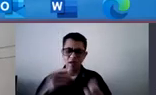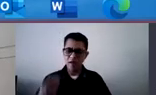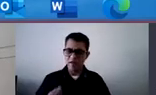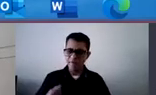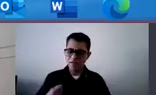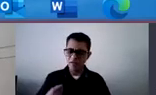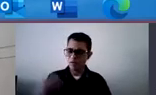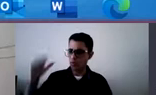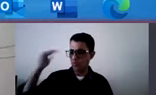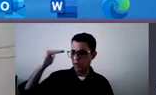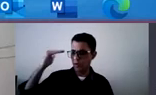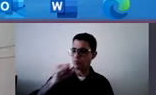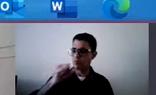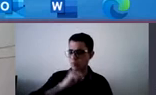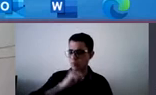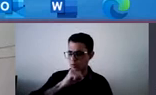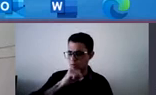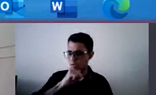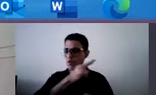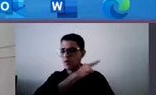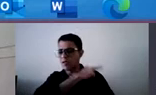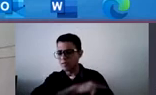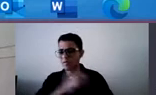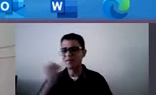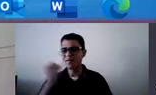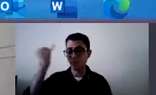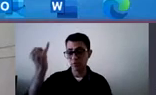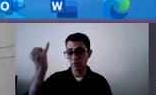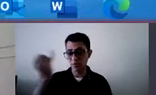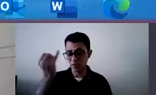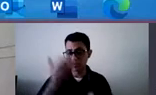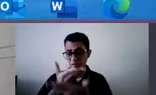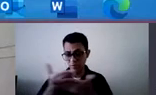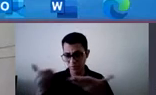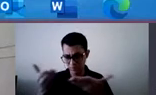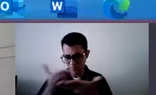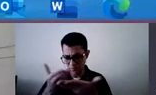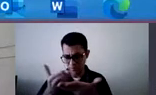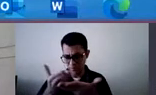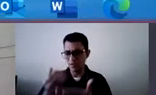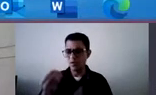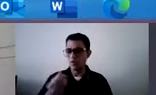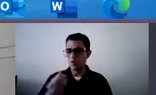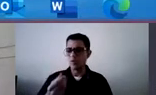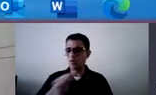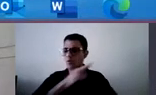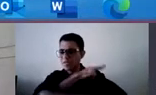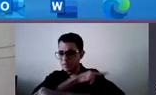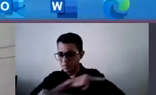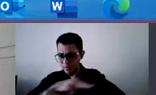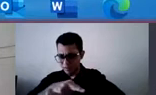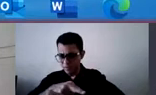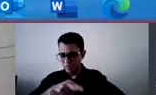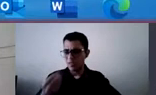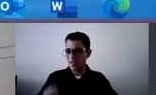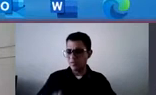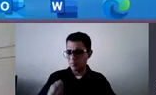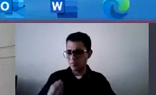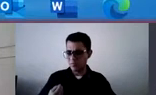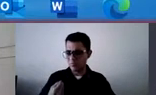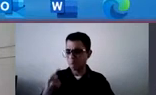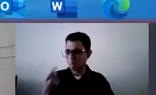do adulto, do idoso, o respeito, ele faz parte da nossa vida. É você se portar